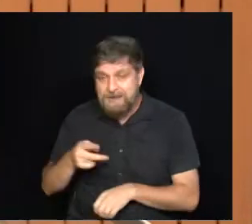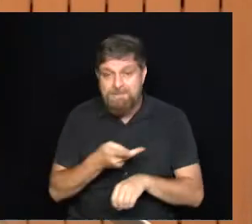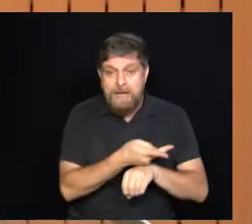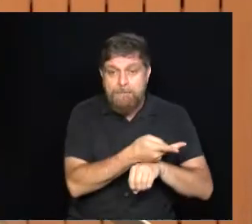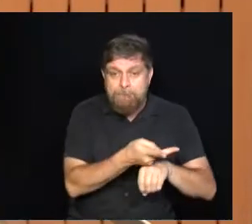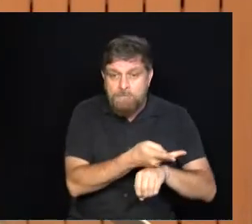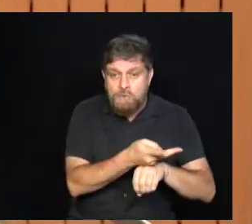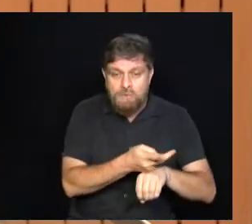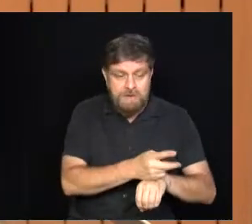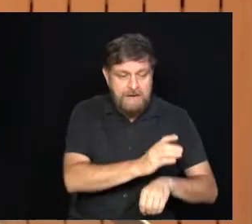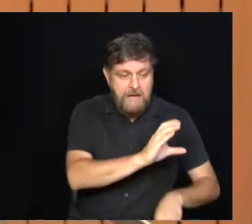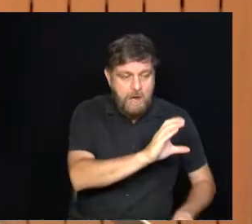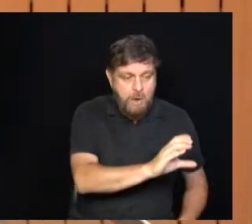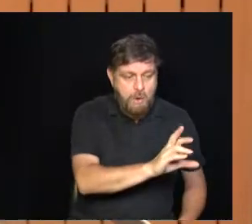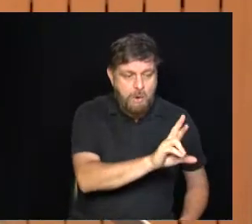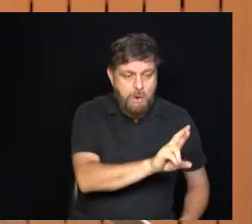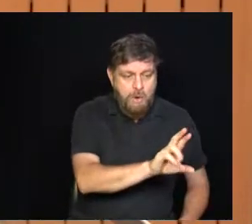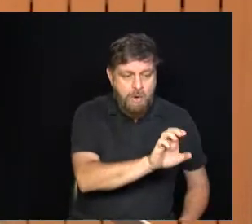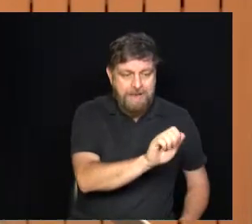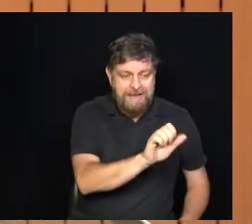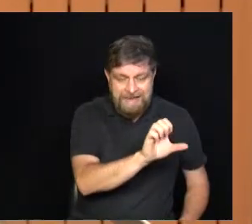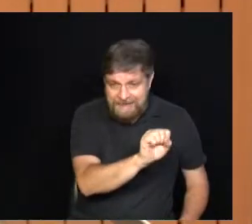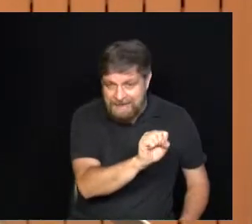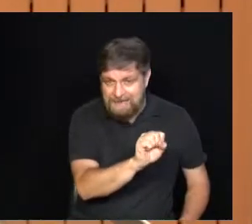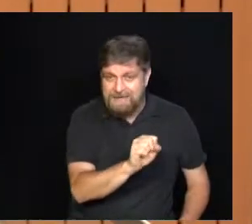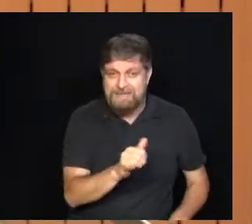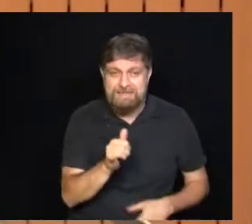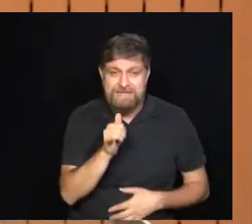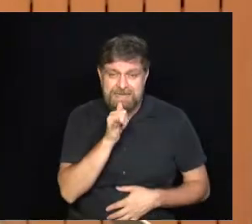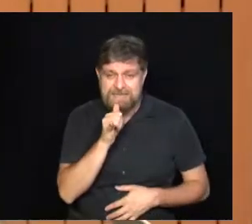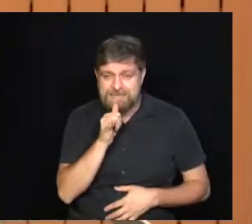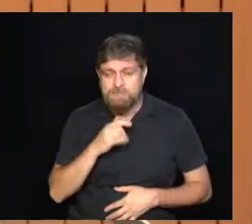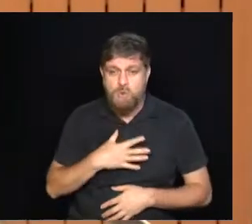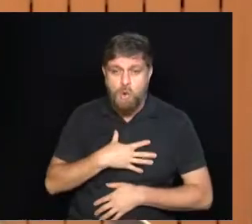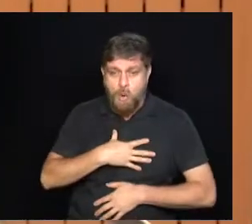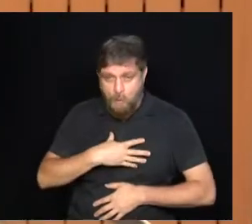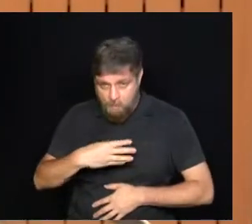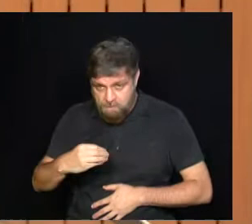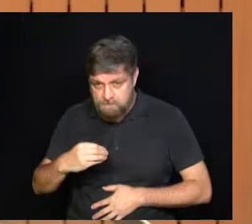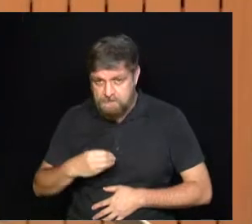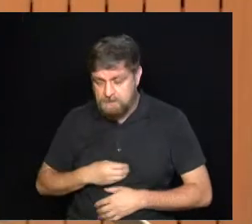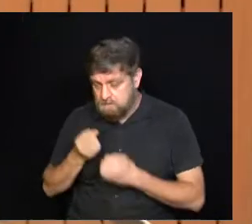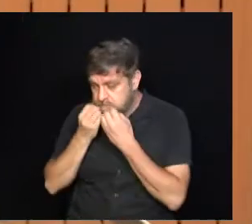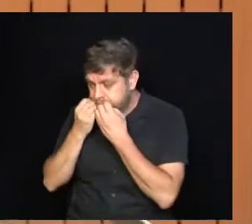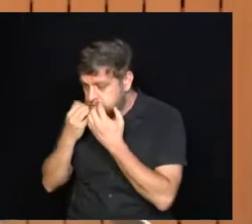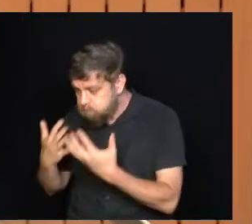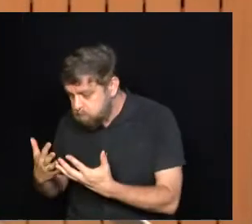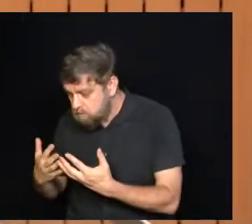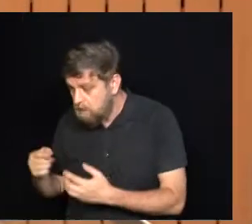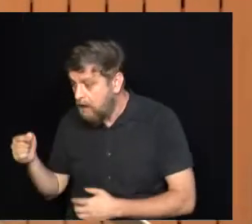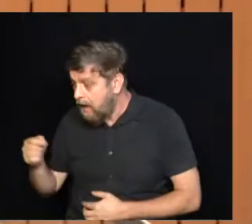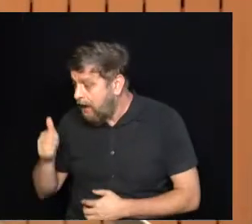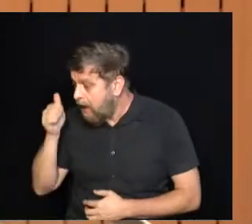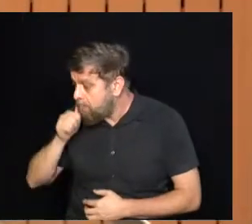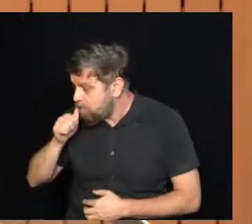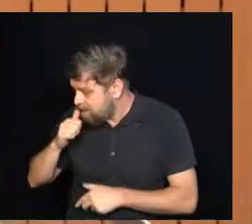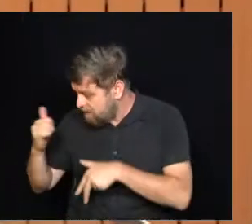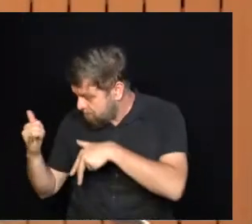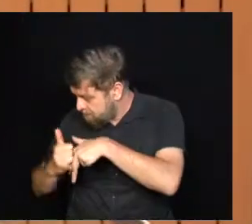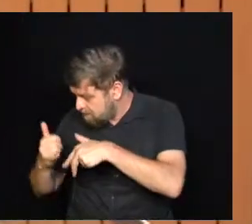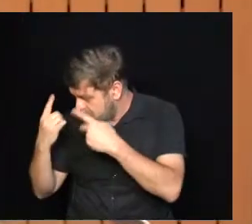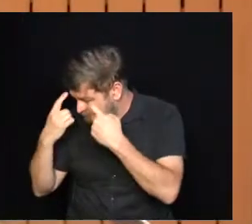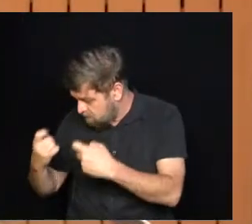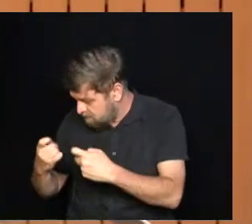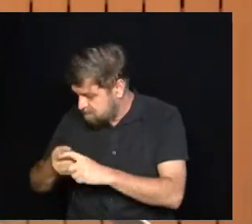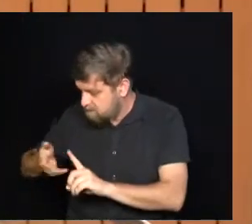fala que alguma criança, algum dos filhos possa trazer. Então, essa mulher é encaminhada para esses centros de referência,